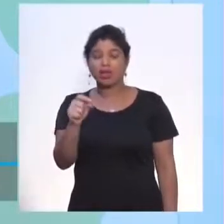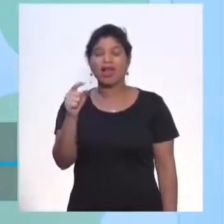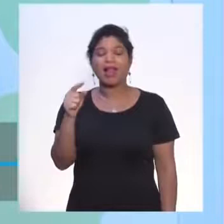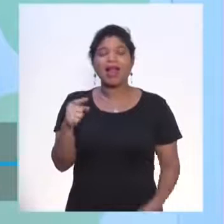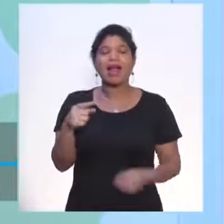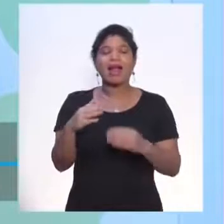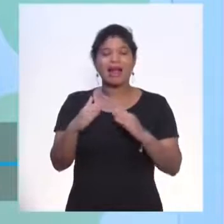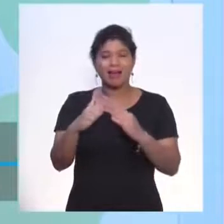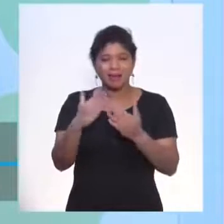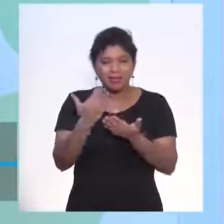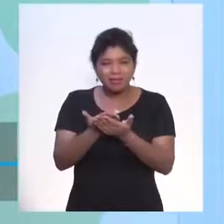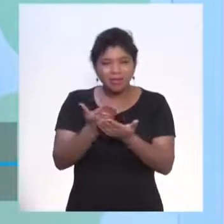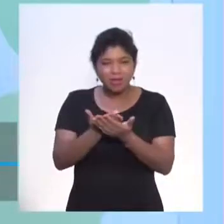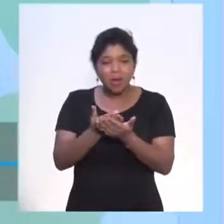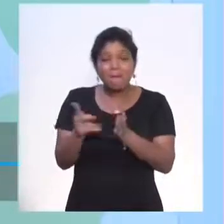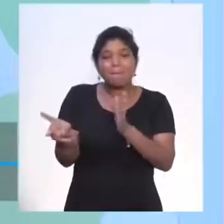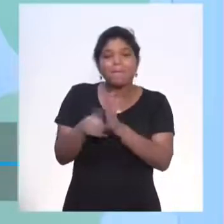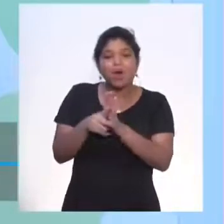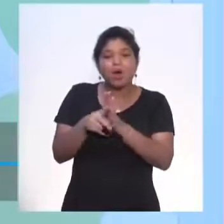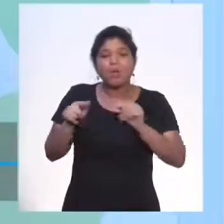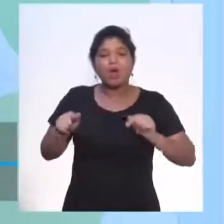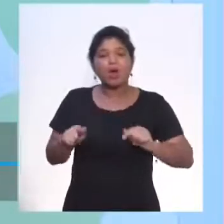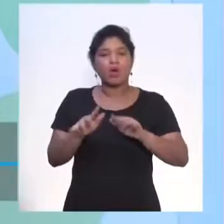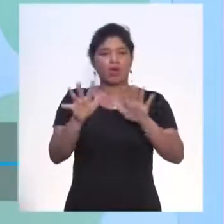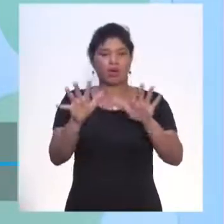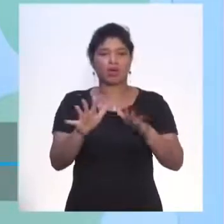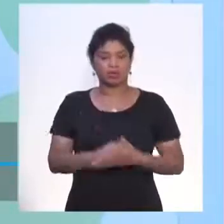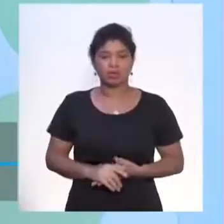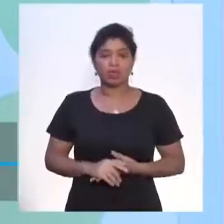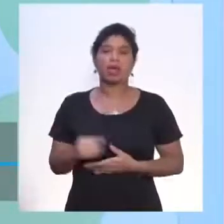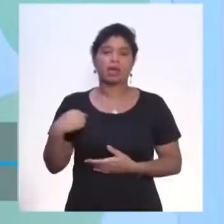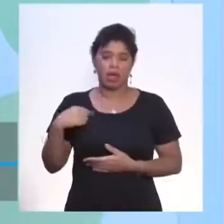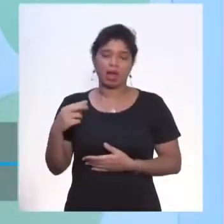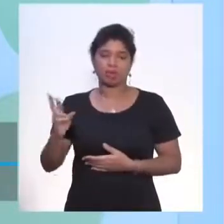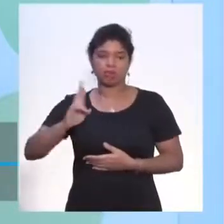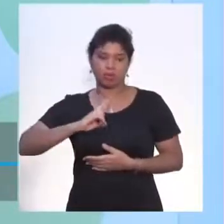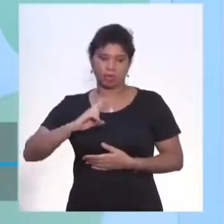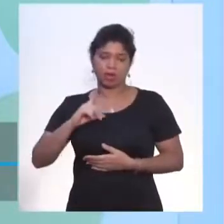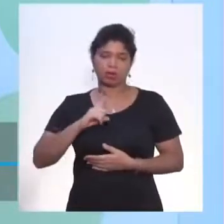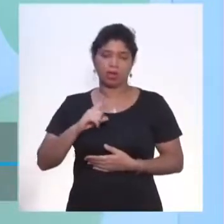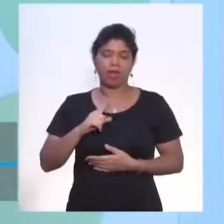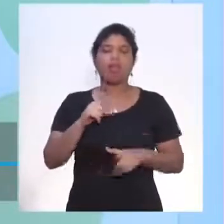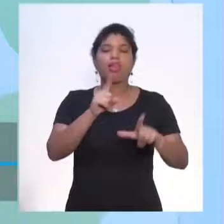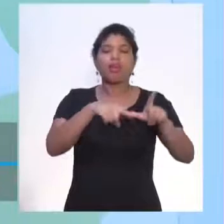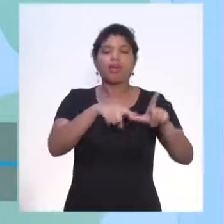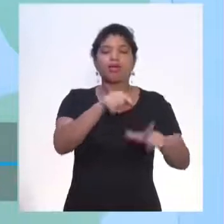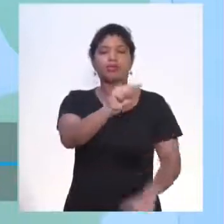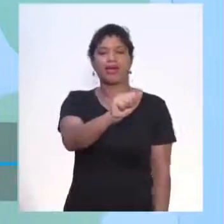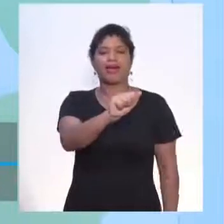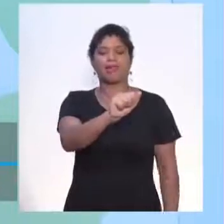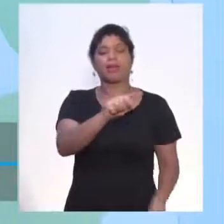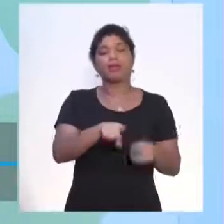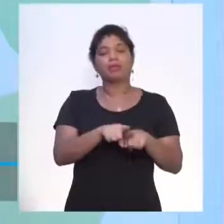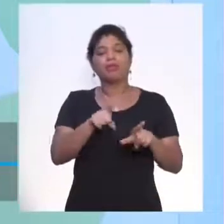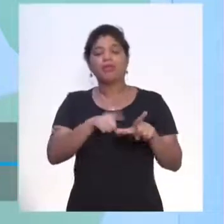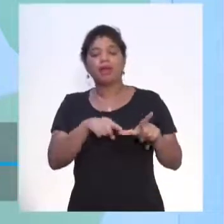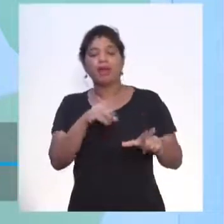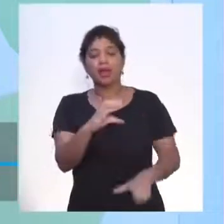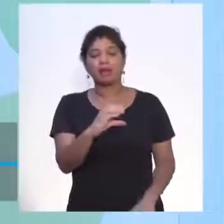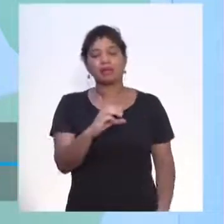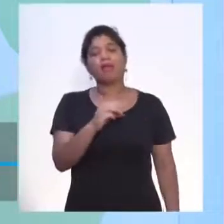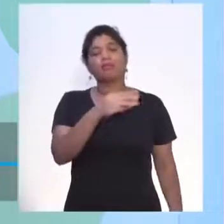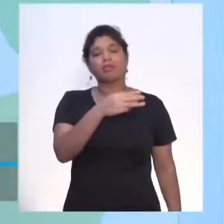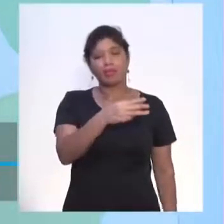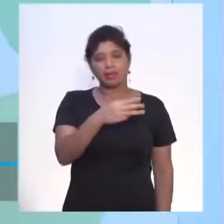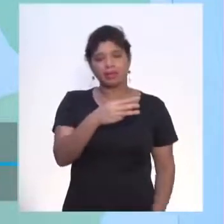tá ok? E ela descreve lá que 2x é igual a 6, na letra A, não é isso? E na letra C ali, 3x igual